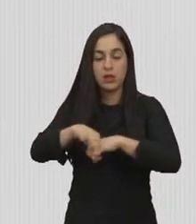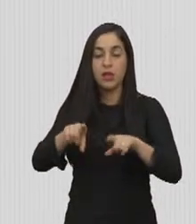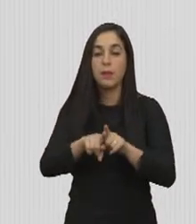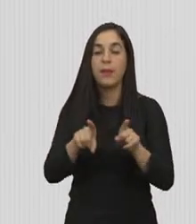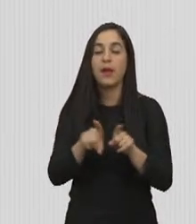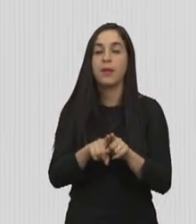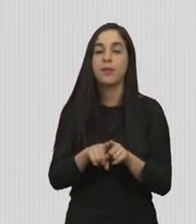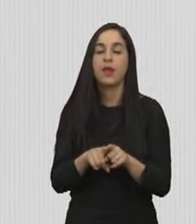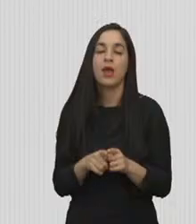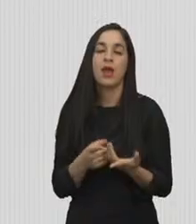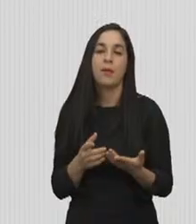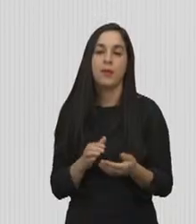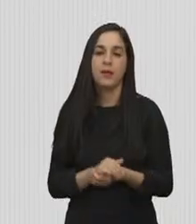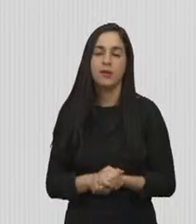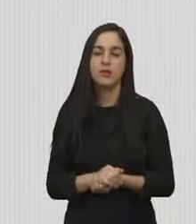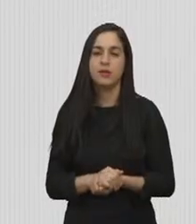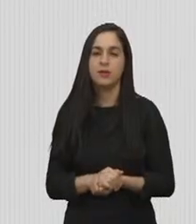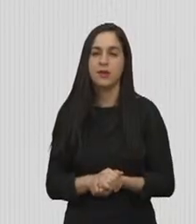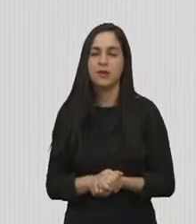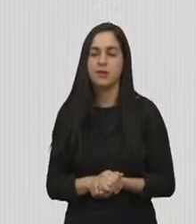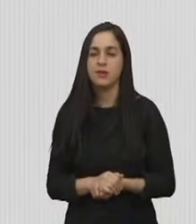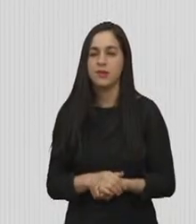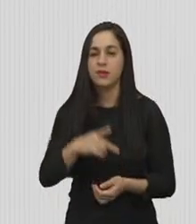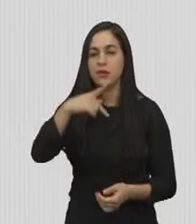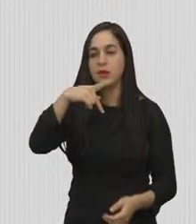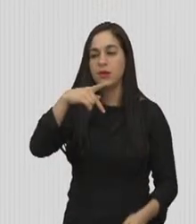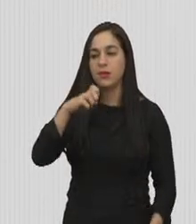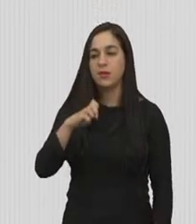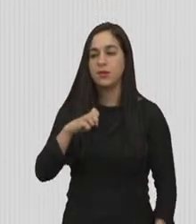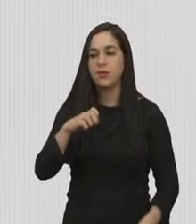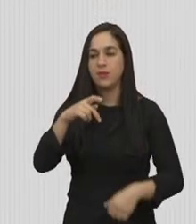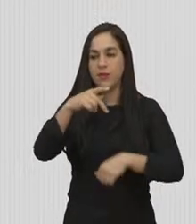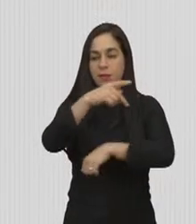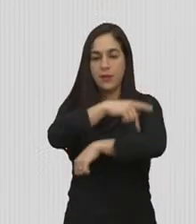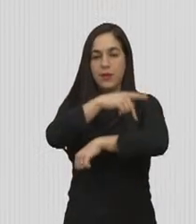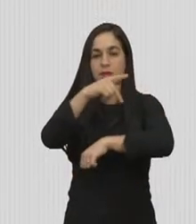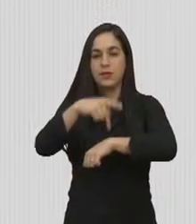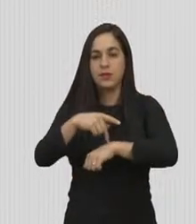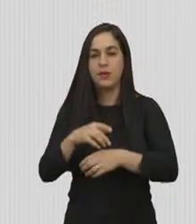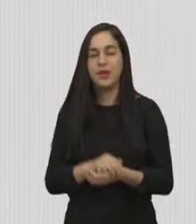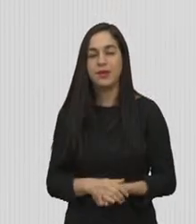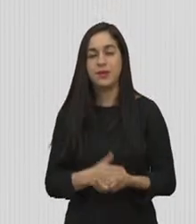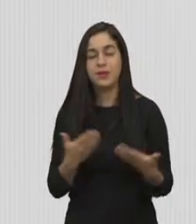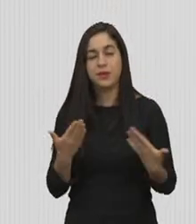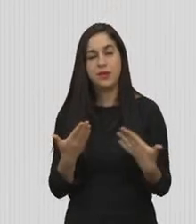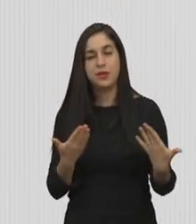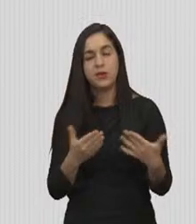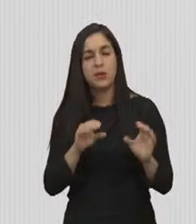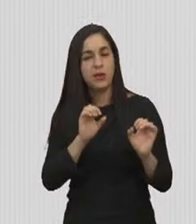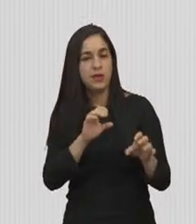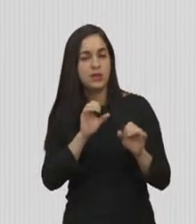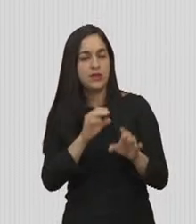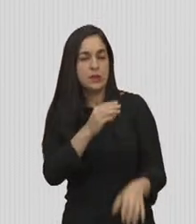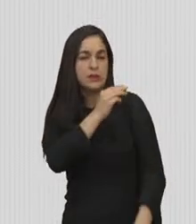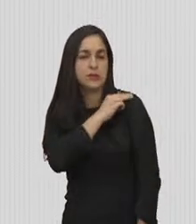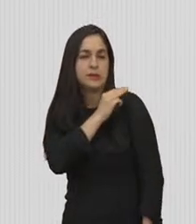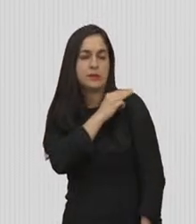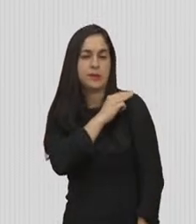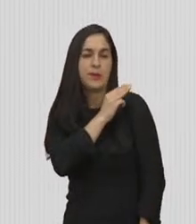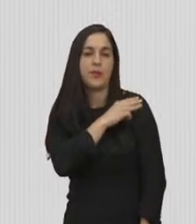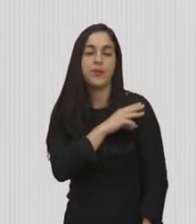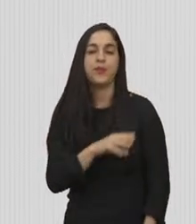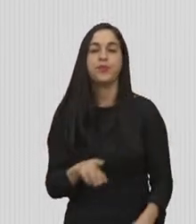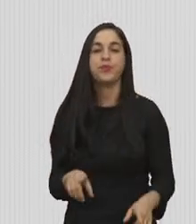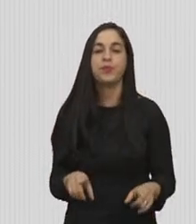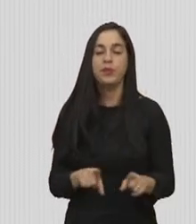Então, o técnico, hoje que a gente tem, né? O técnico em administração integrado ao ensino médio, na área de gestão, o técnico em logística integrado ao